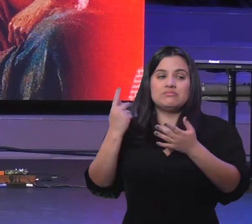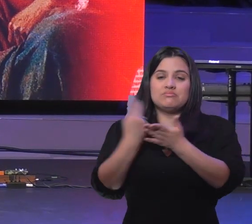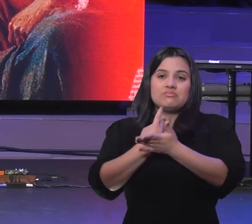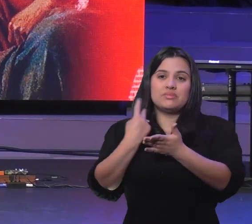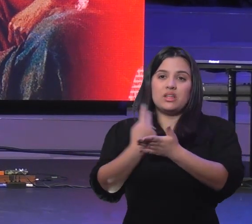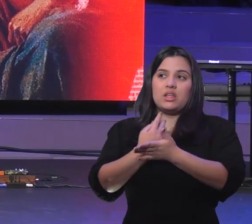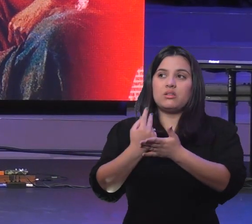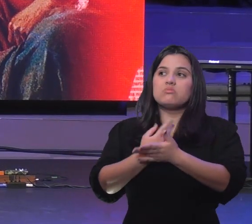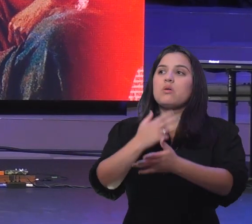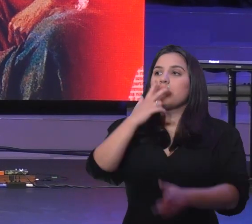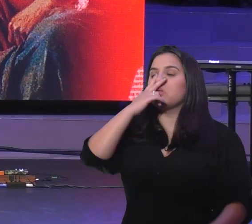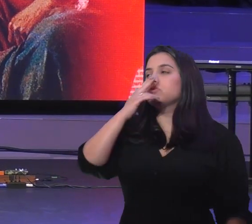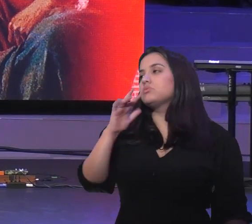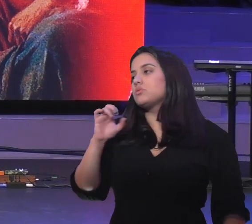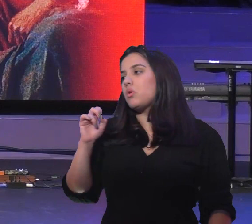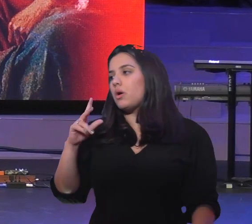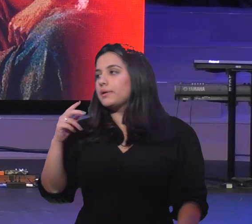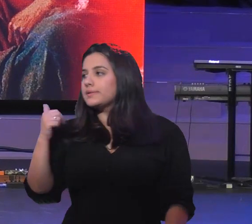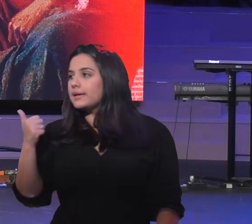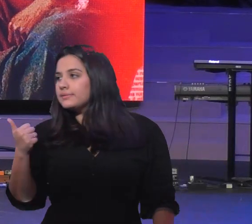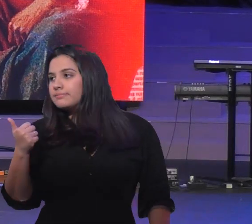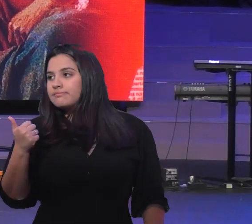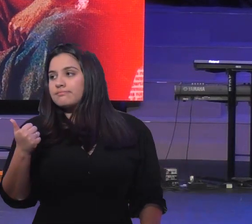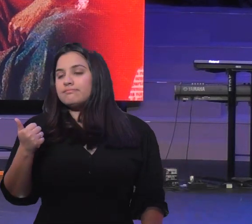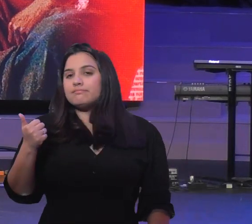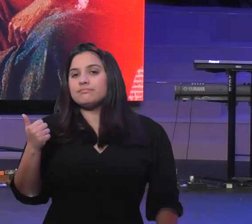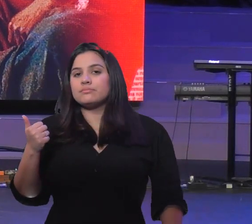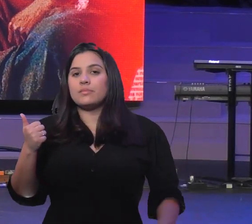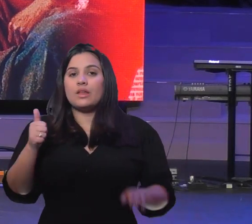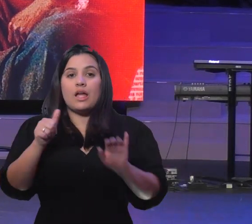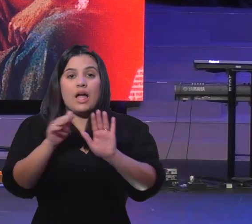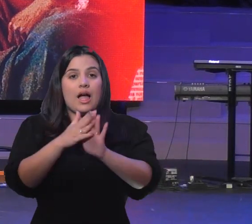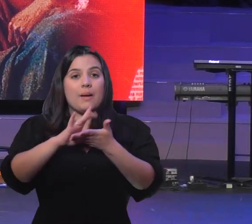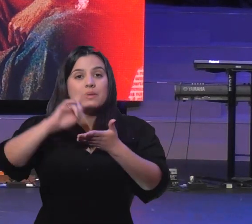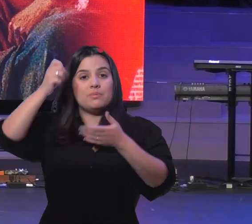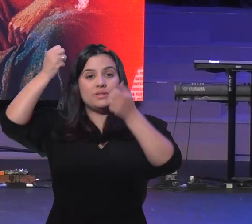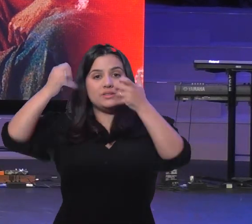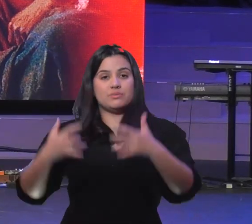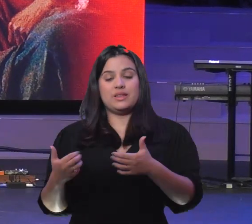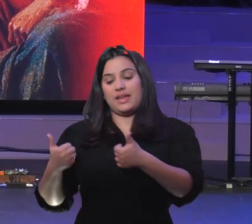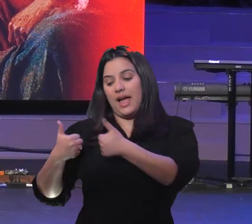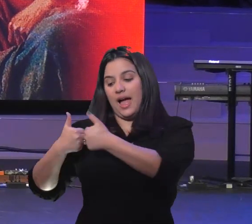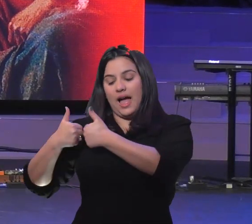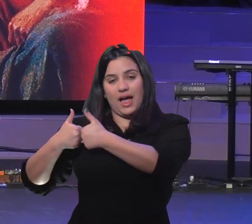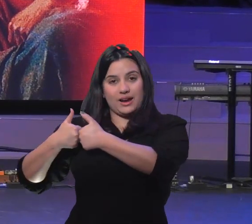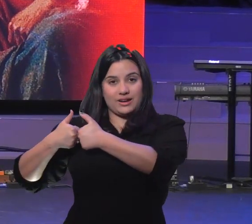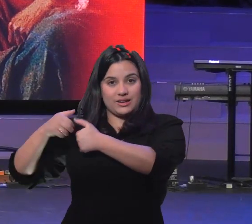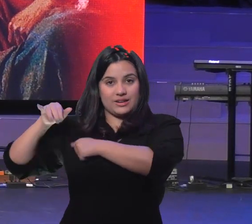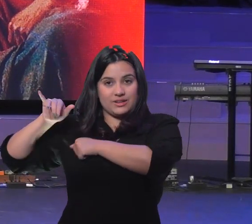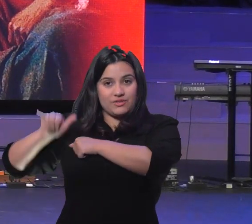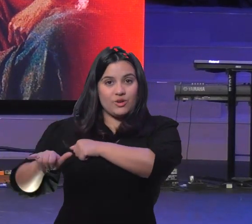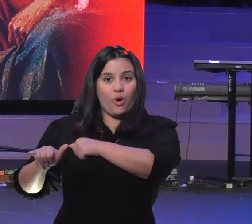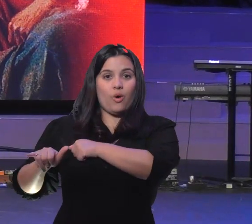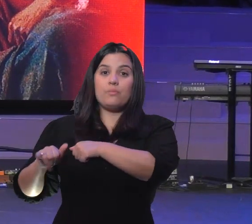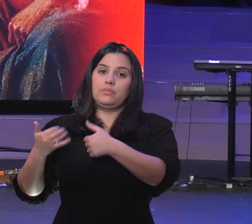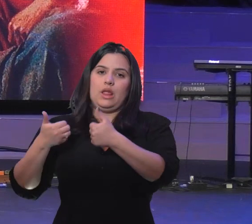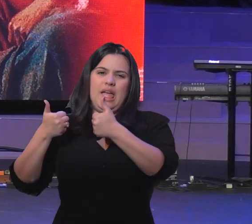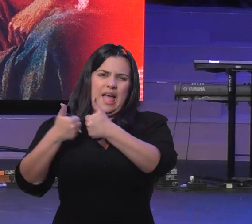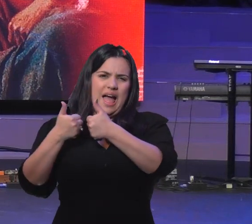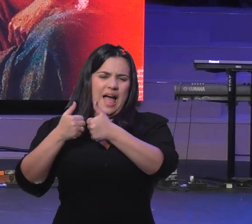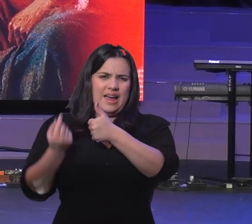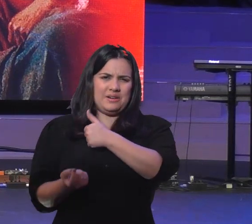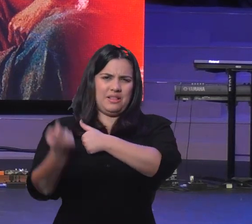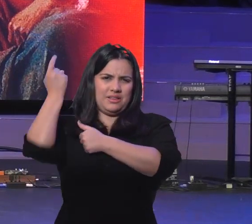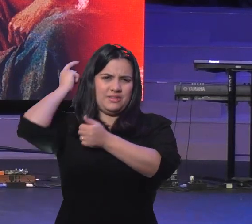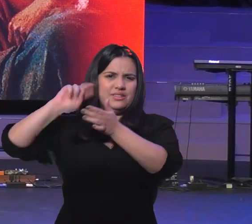então beleza. Ali a palavra diz que a arca do Senhor ficou no acampamento, não foi com eles. Ou seja, a arca do Senhor representava a presença